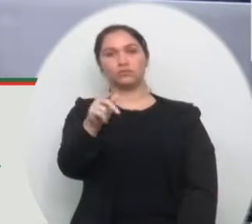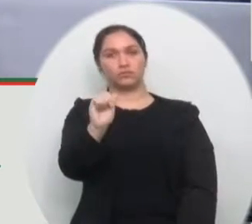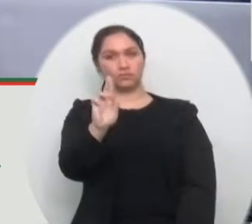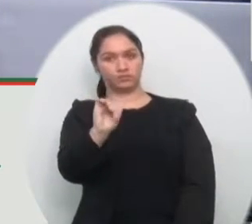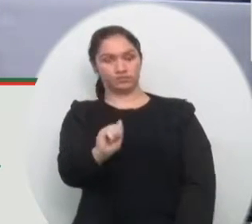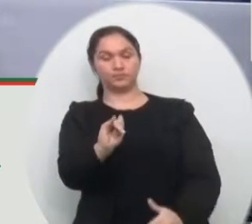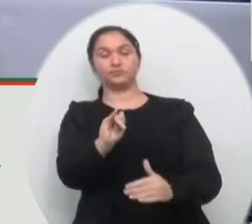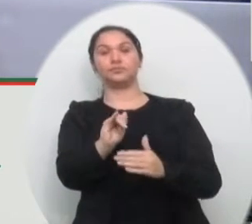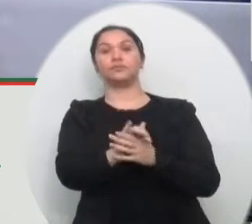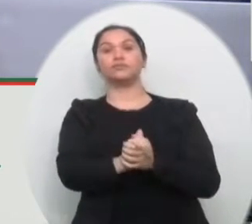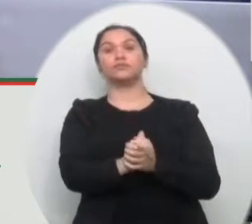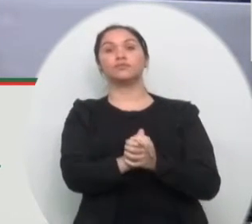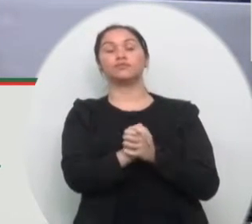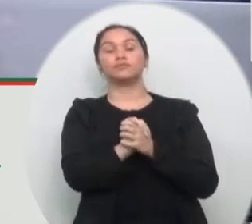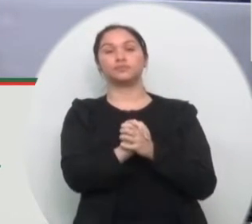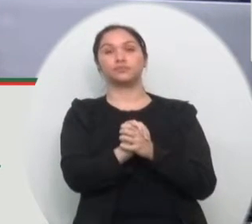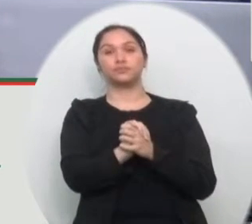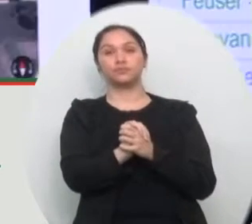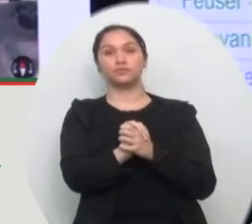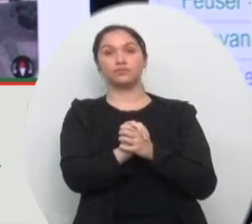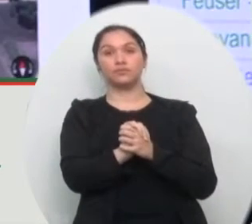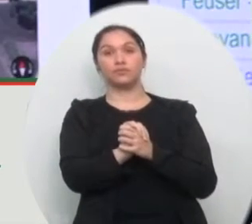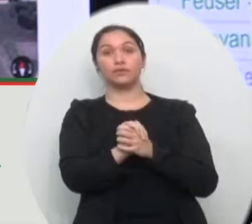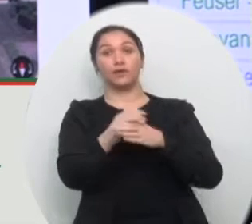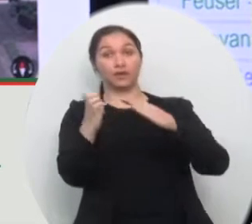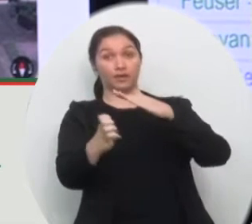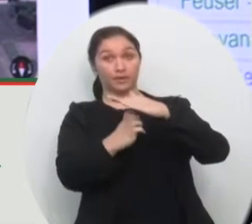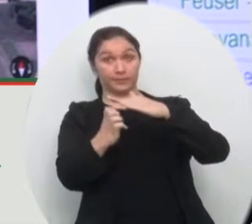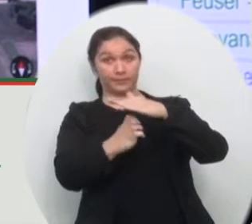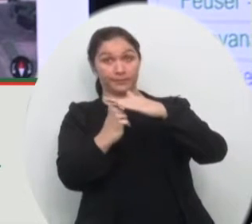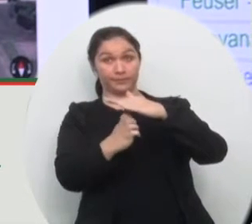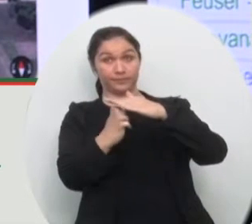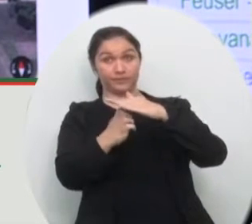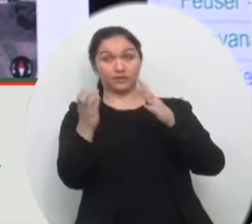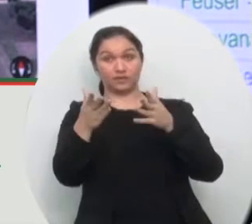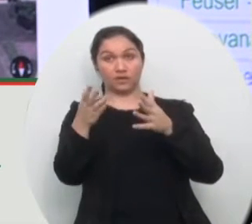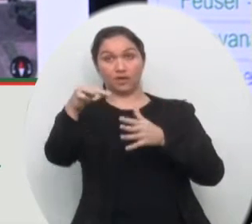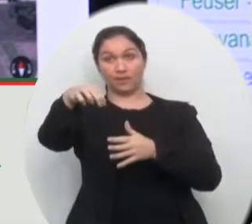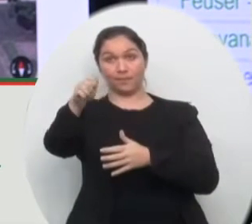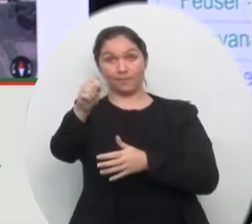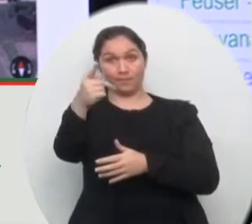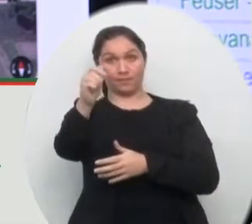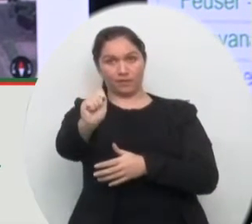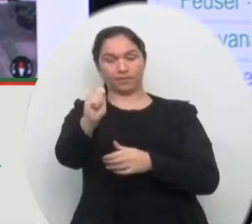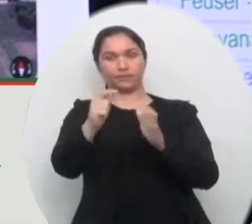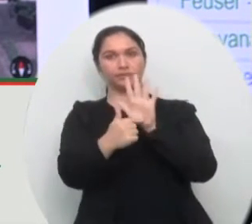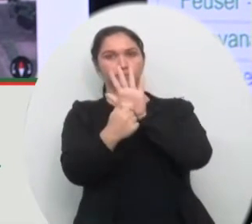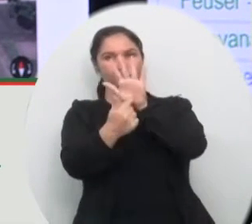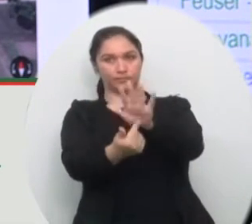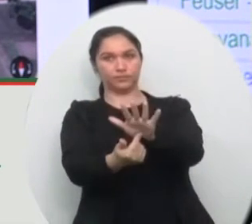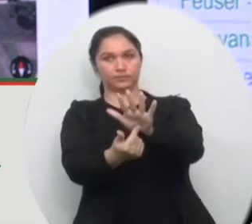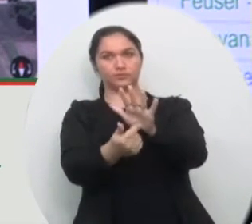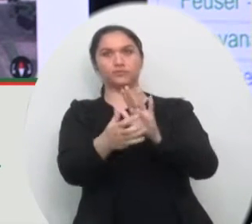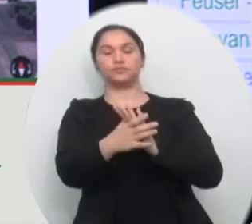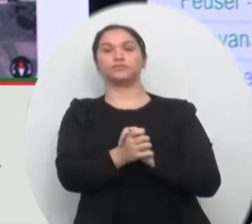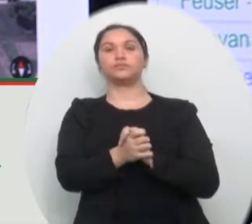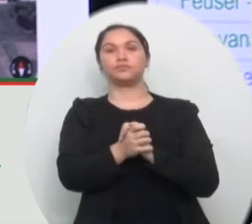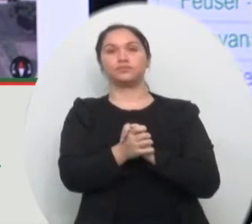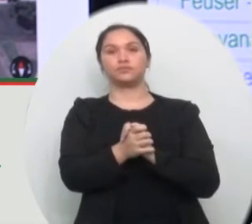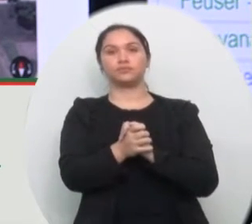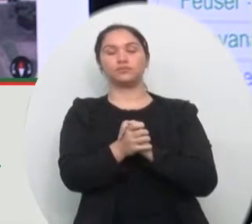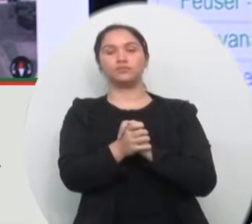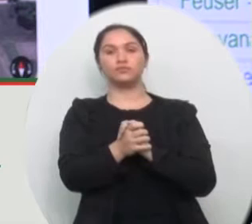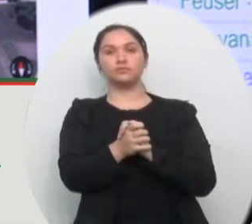situada na divisa ali, abaixo é lote é um sítio, né? A parte